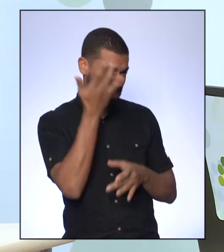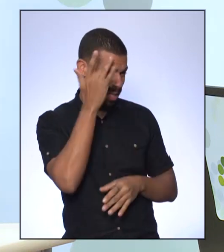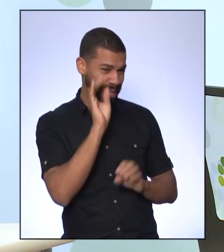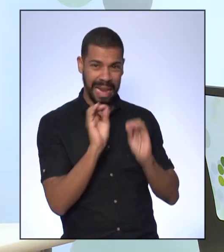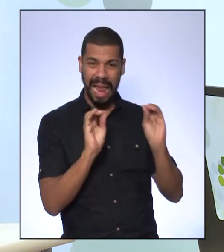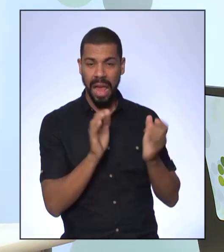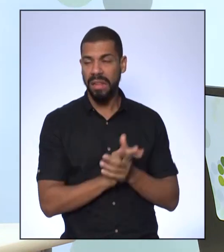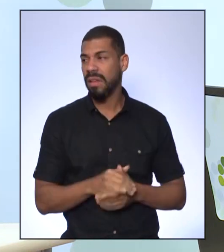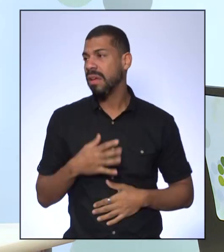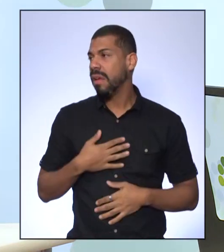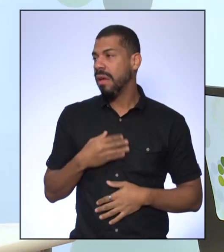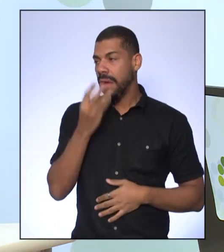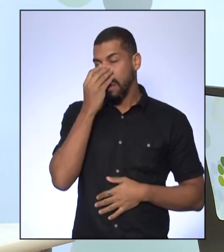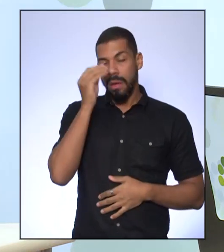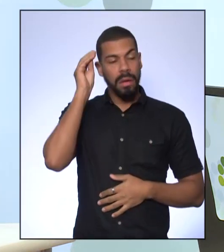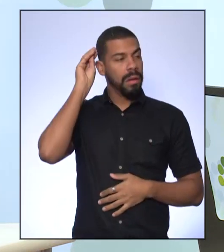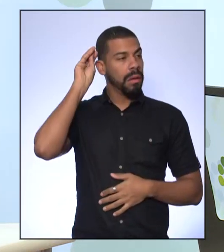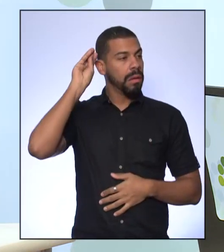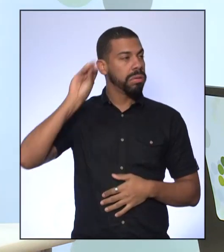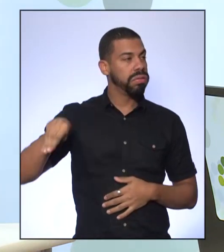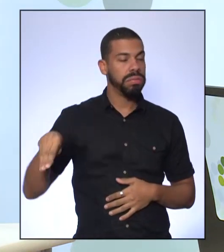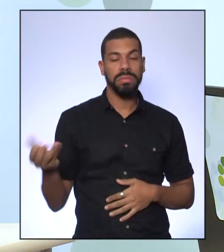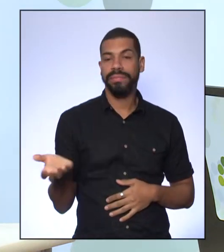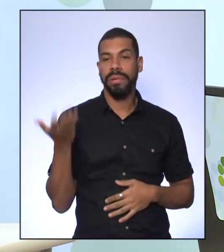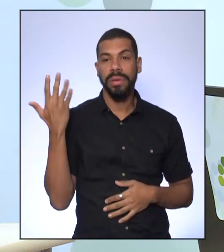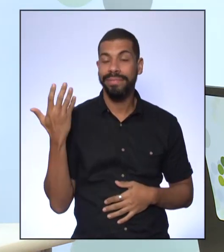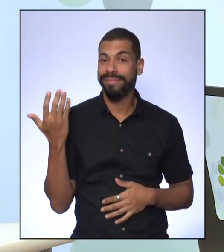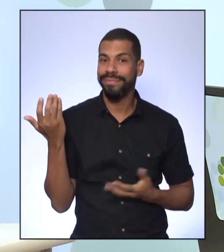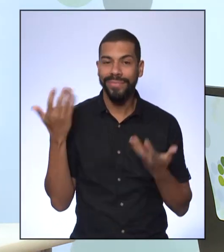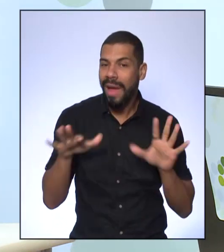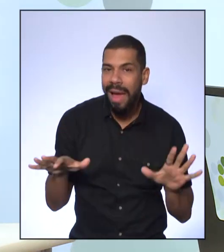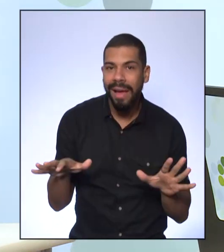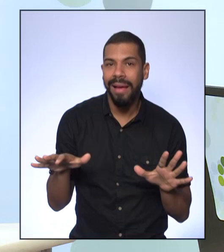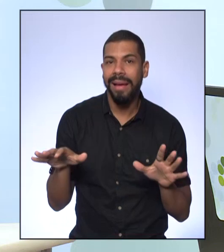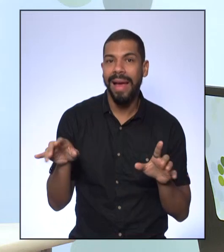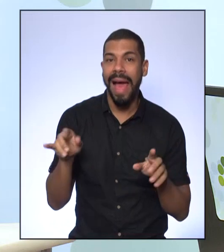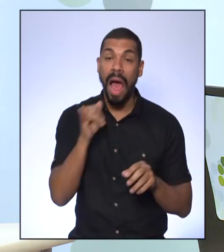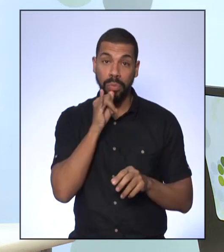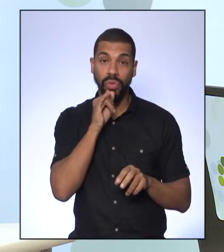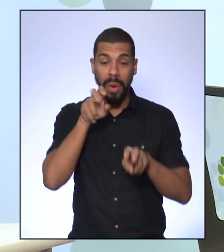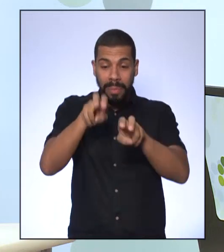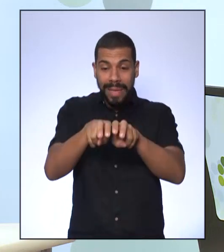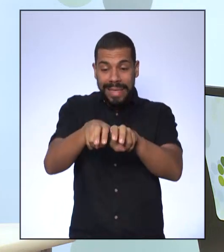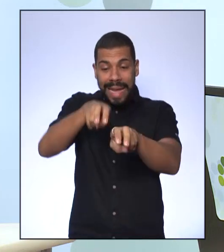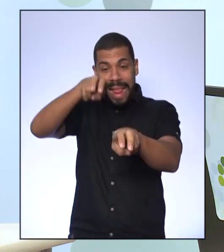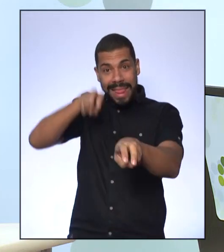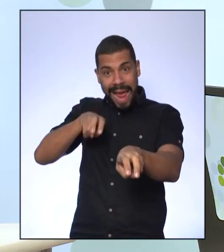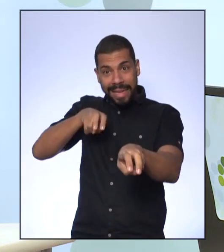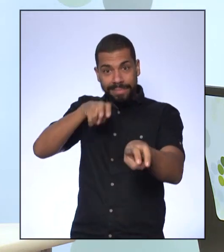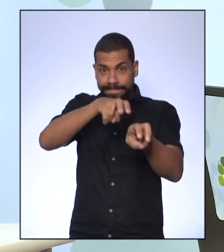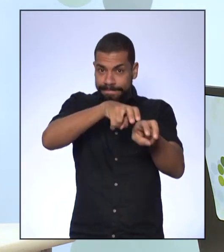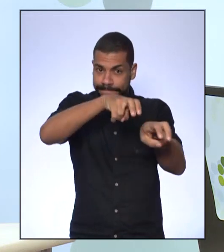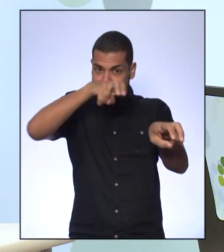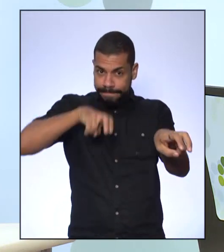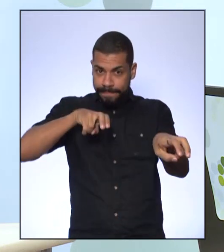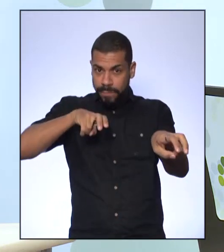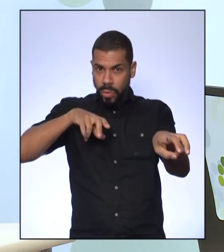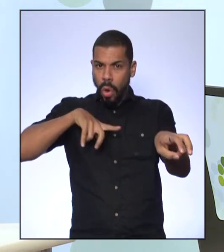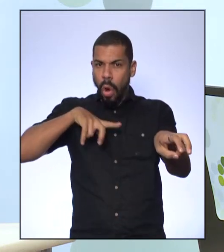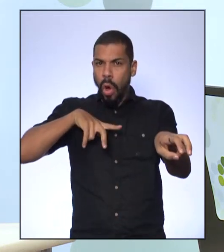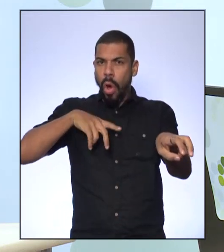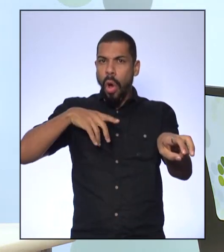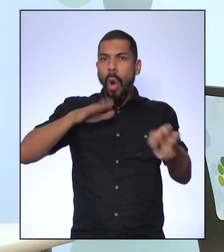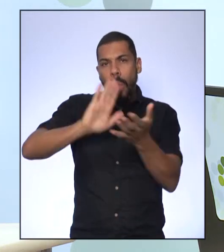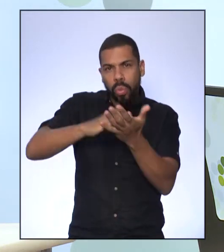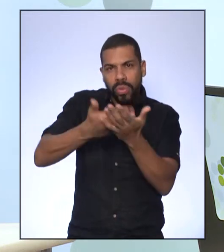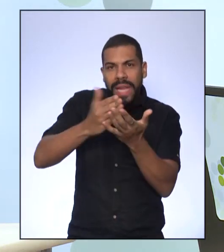E ele desistiu do suco. E aí na poltrona de trás, né? Isso o intérprete dele contando